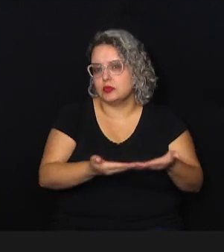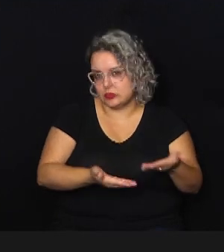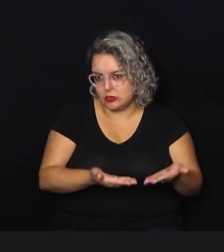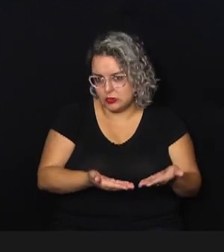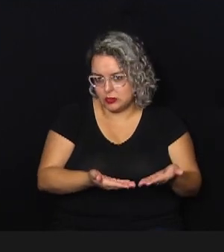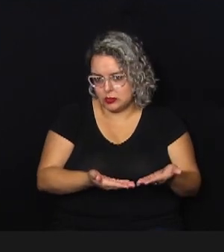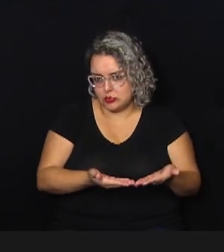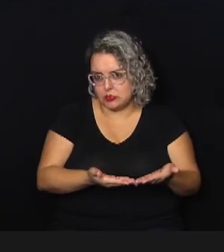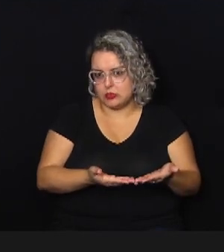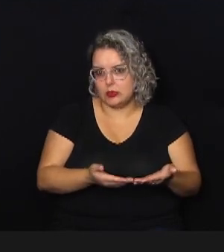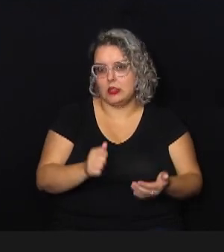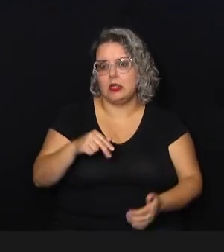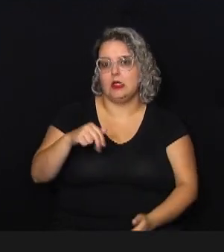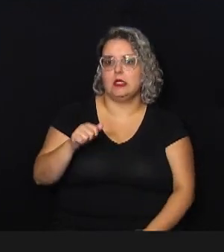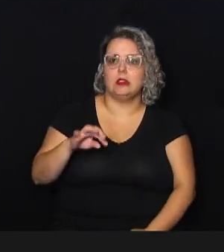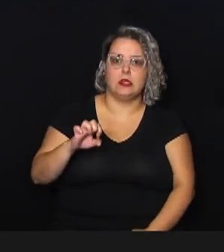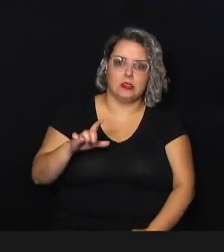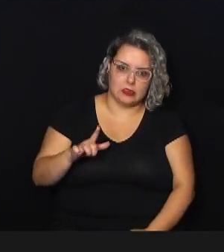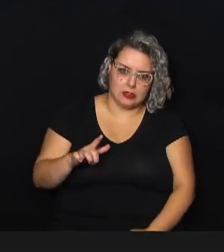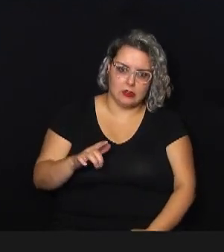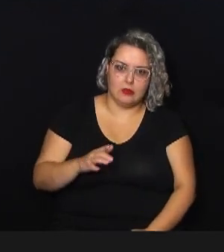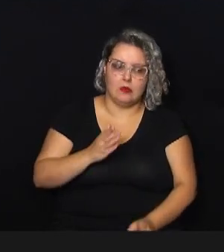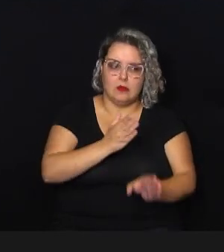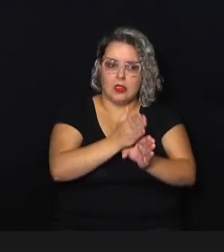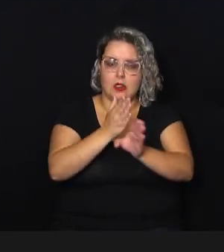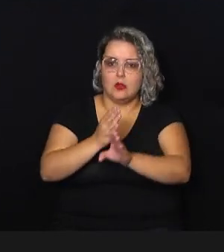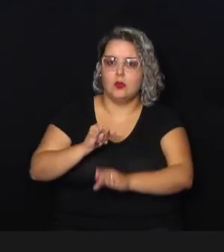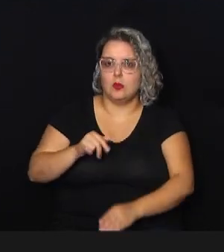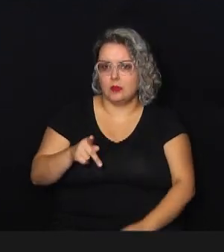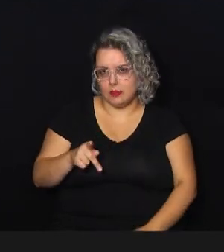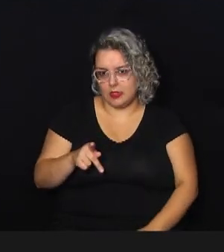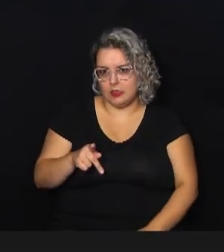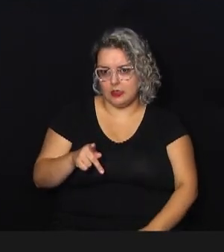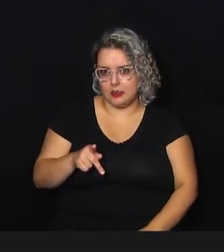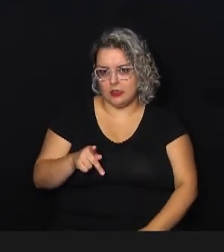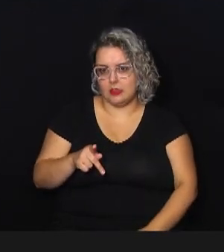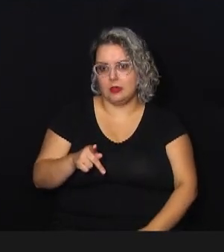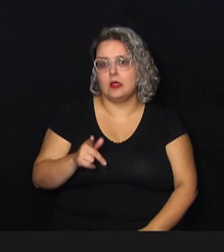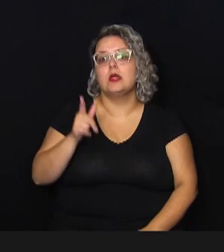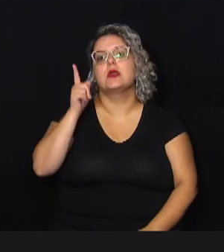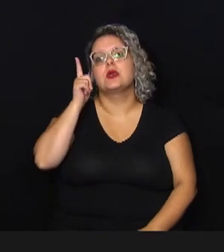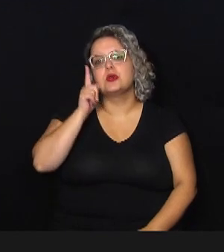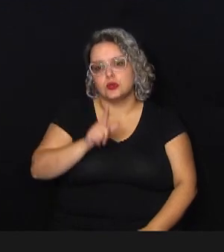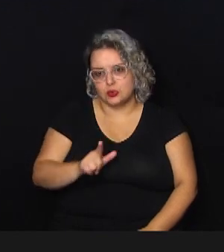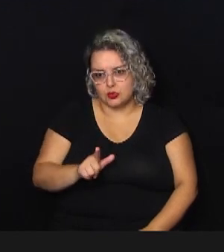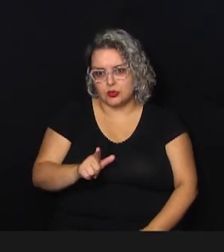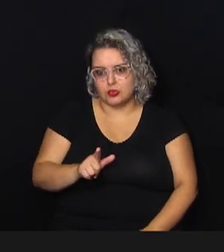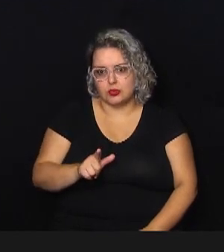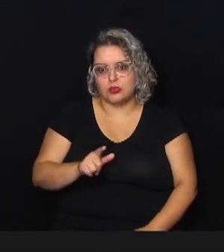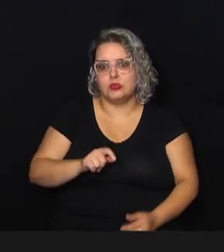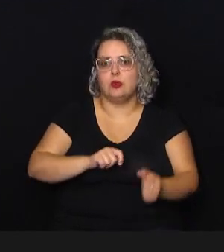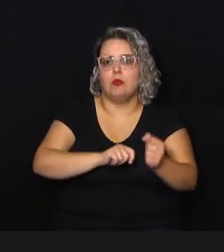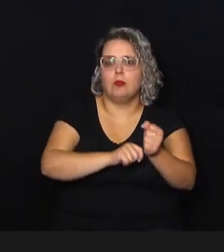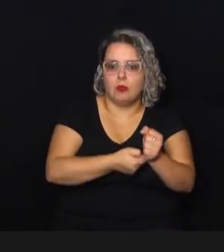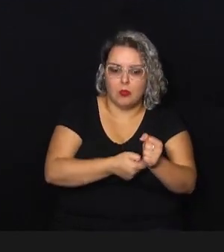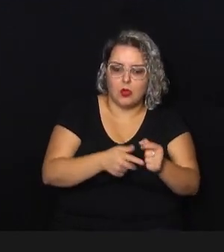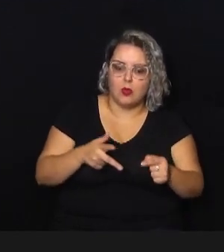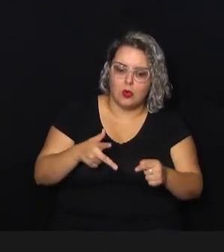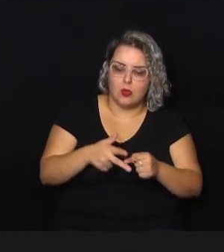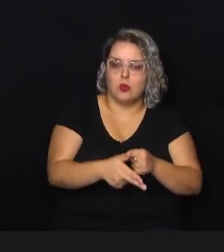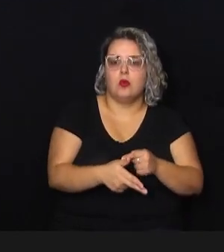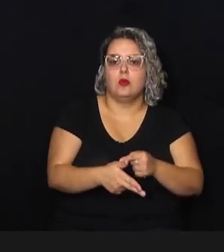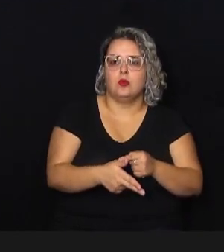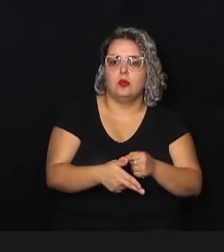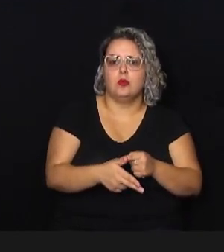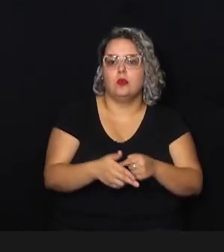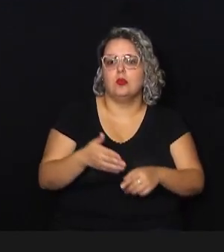Anatel vai identificar os IPs desses servidores e ela consegue impedir, cortar o